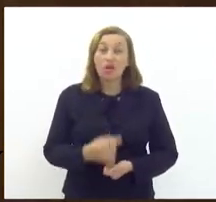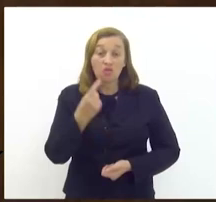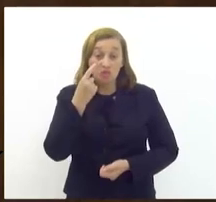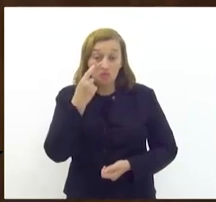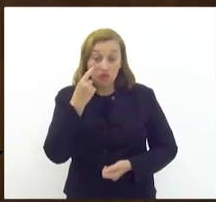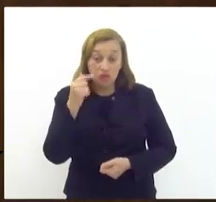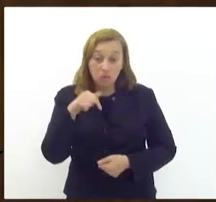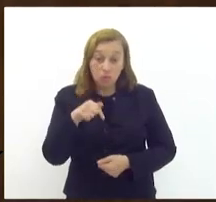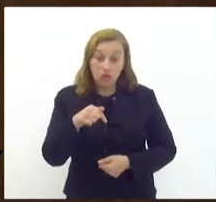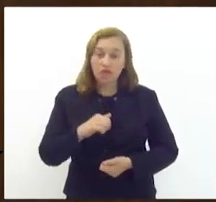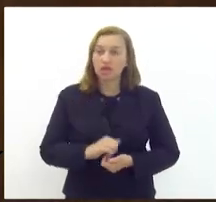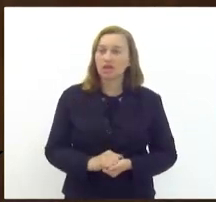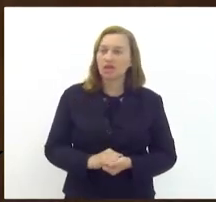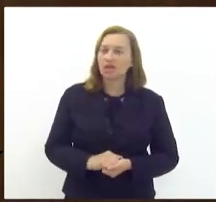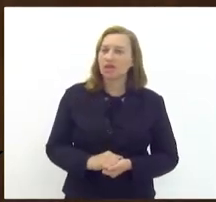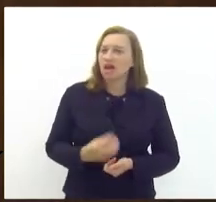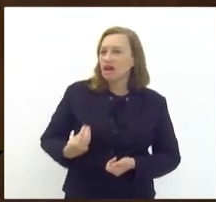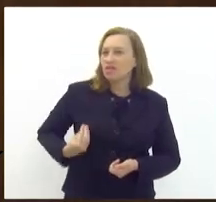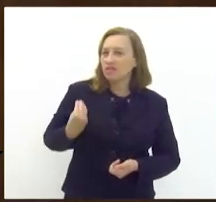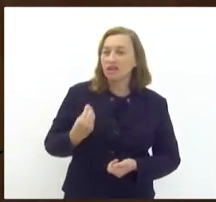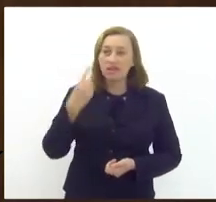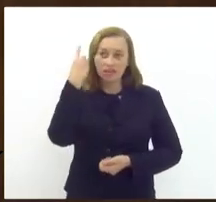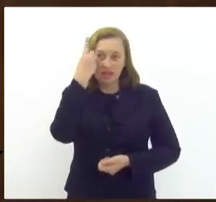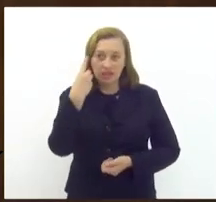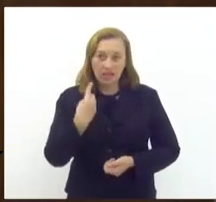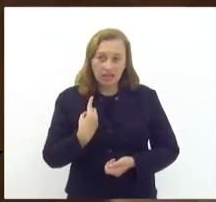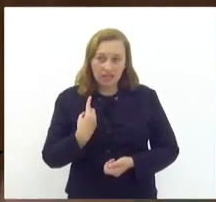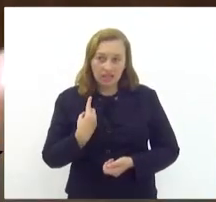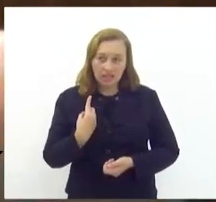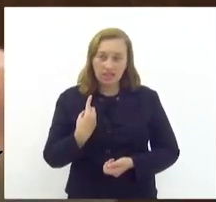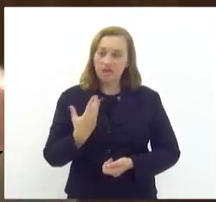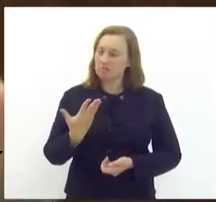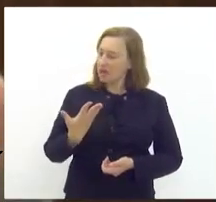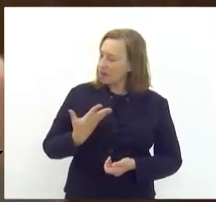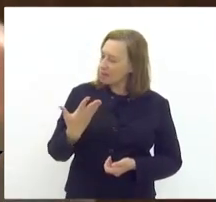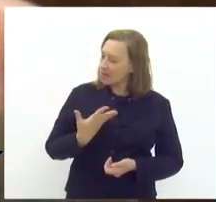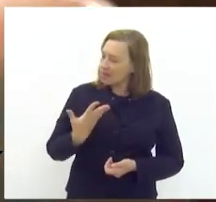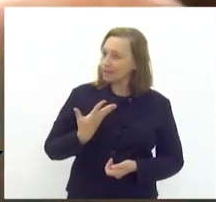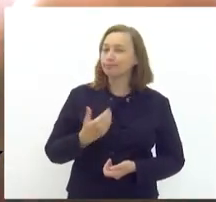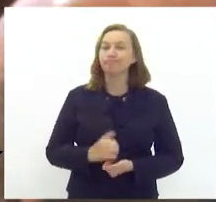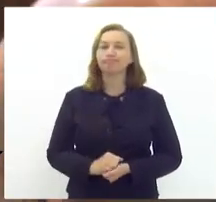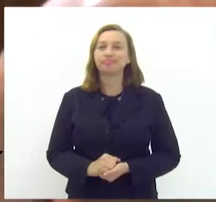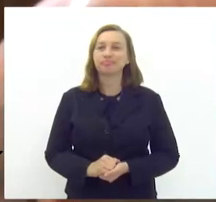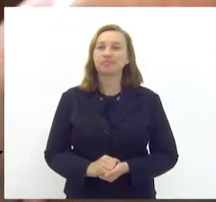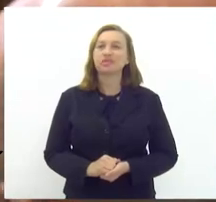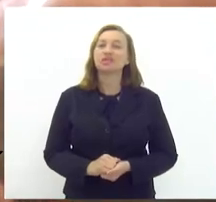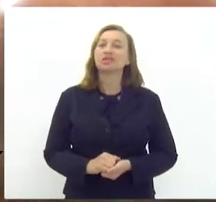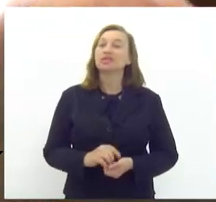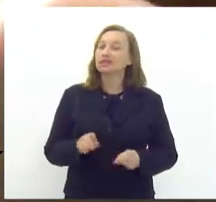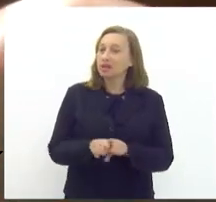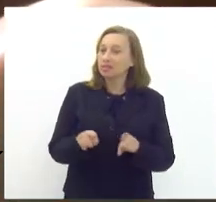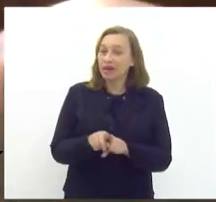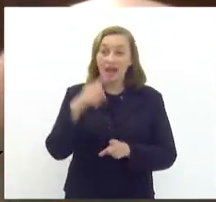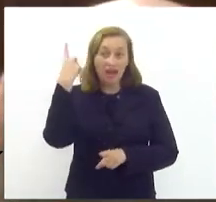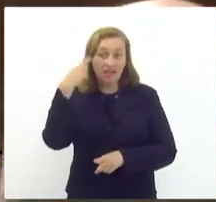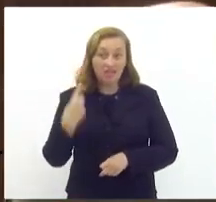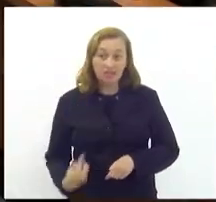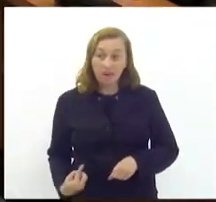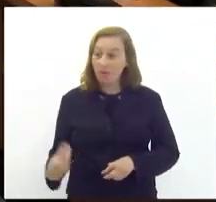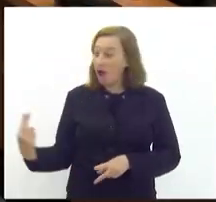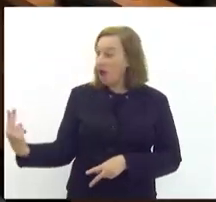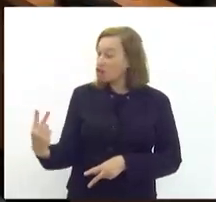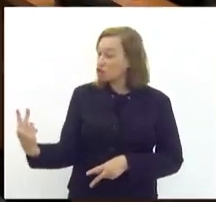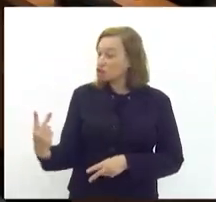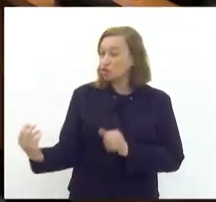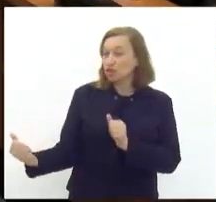vejo aqui a presença da Dani Monteiro minha companheira Dani Monteiro e a Dani Balbi que as duas